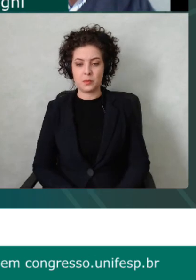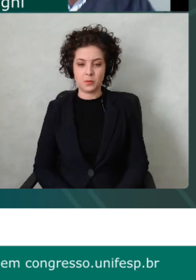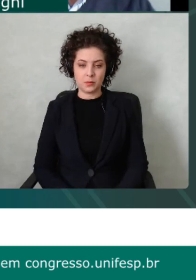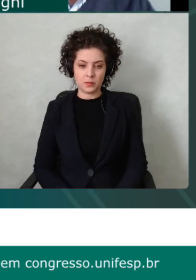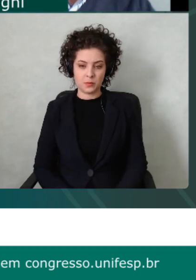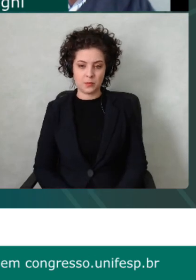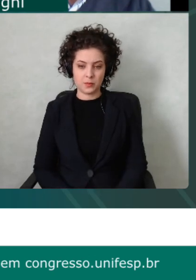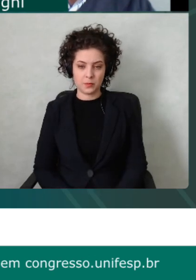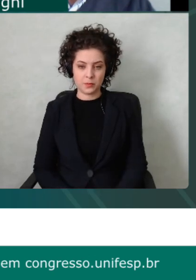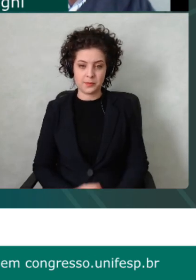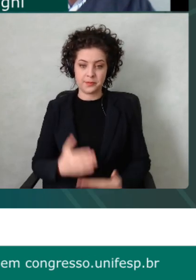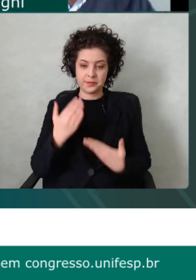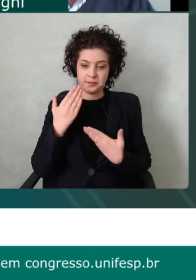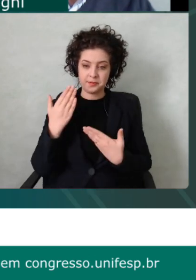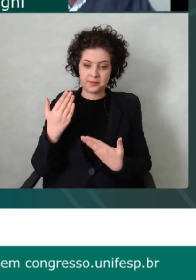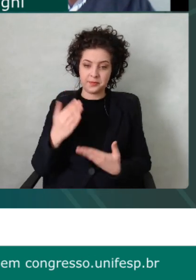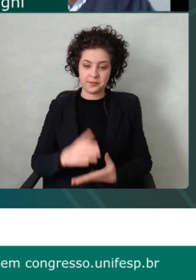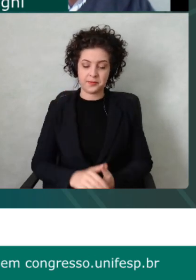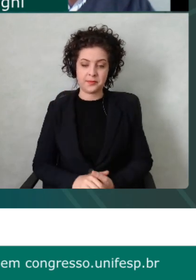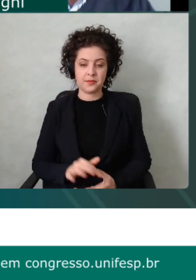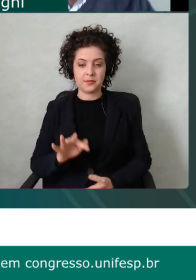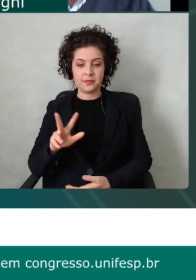Obrigado, Flávio.